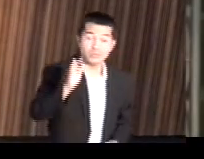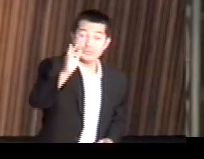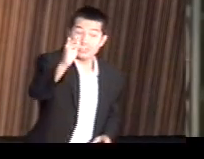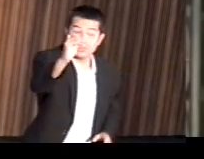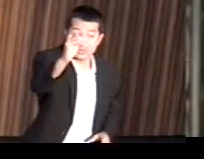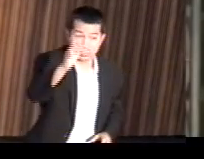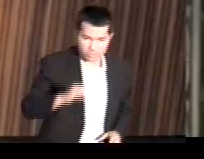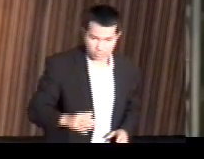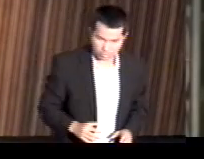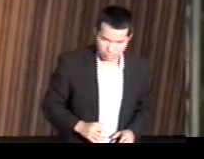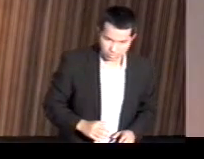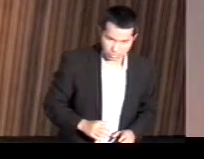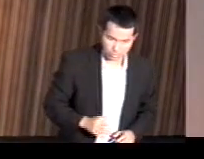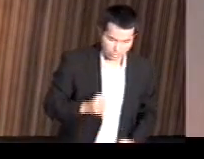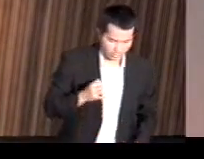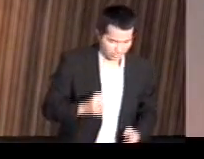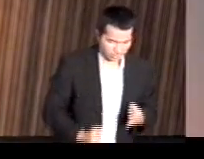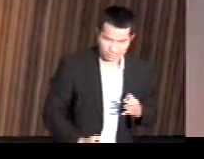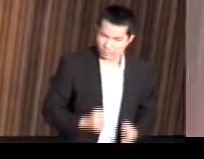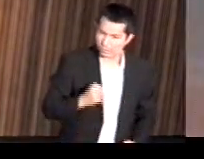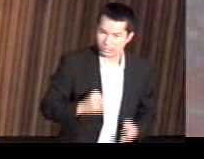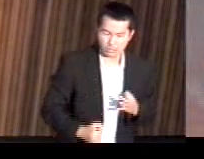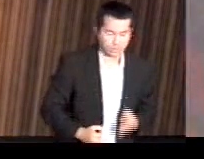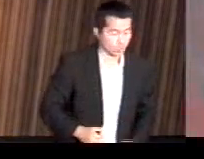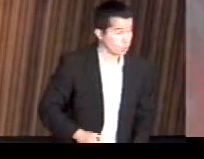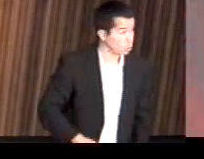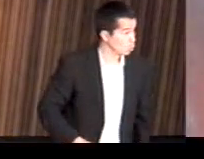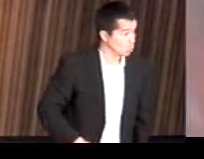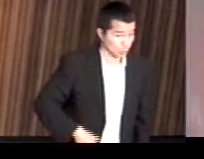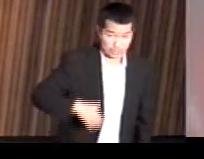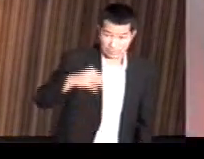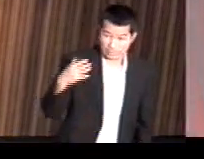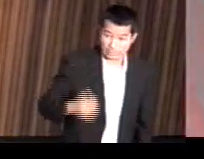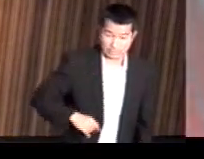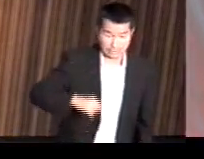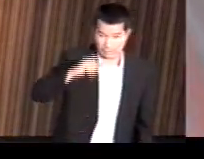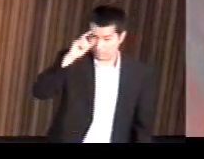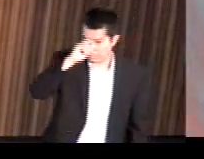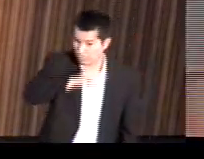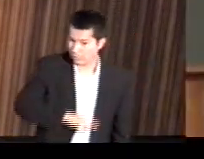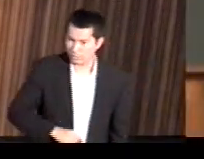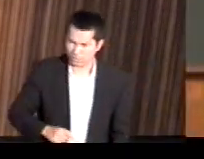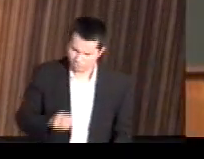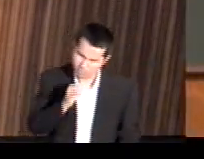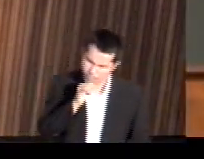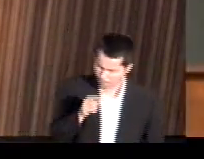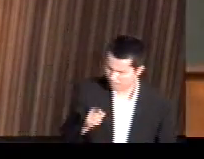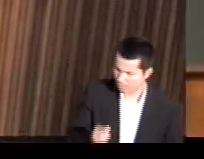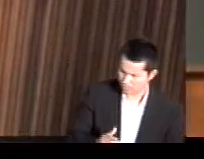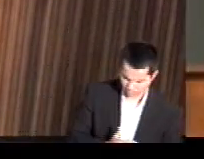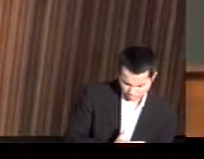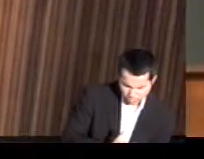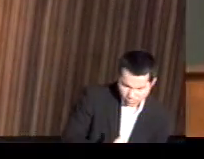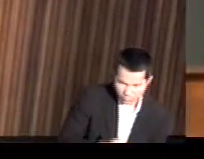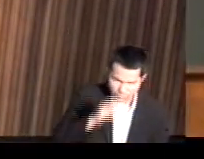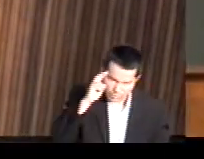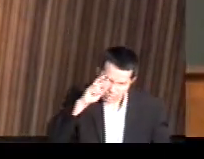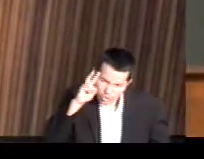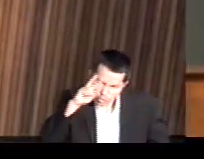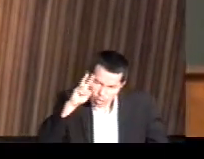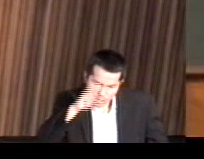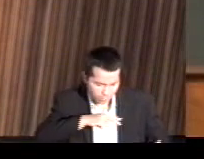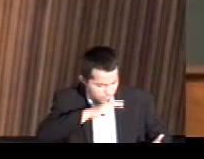vida. Se você começar a olhar a história, você vai descobrir na história que grandes